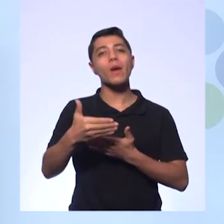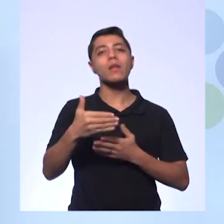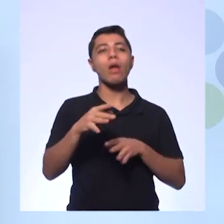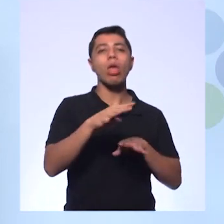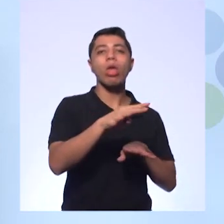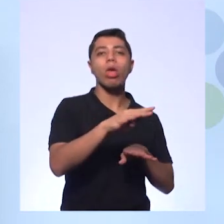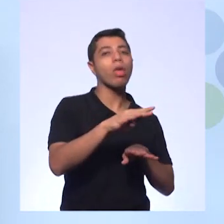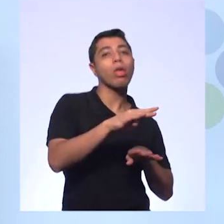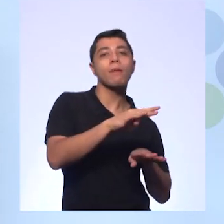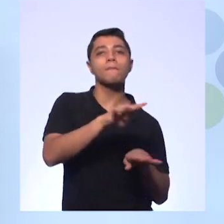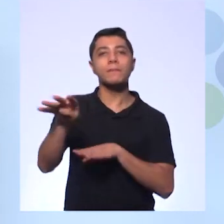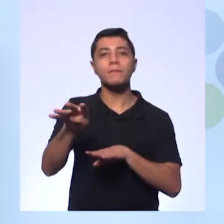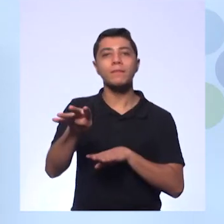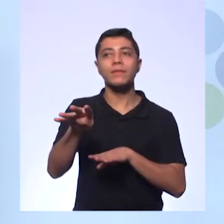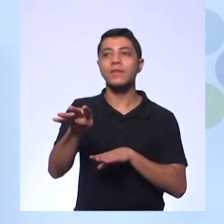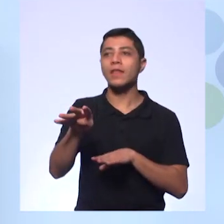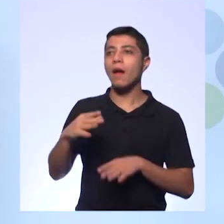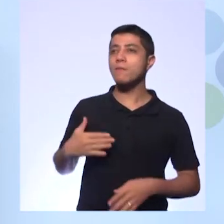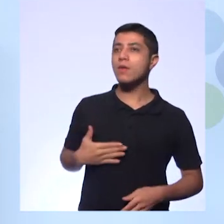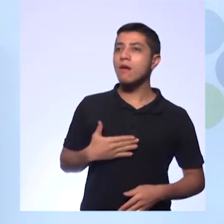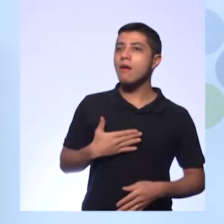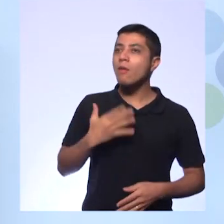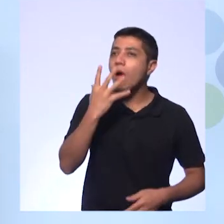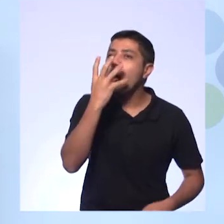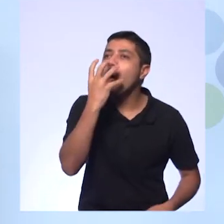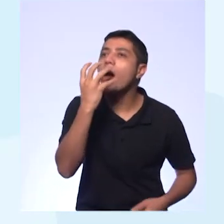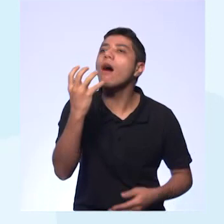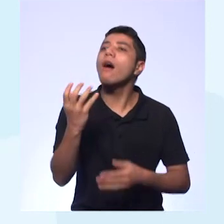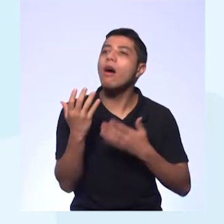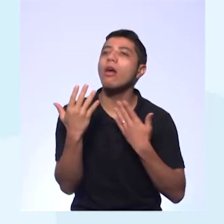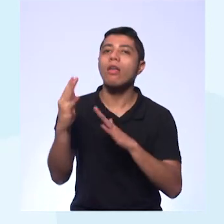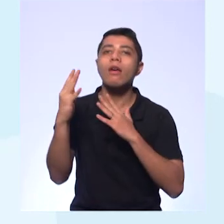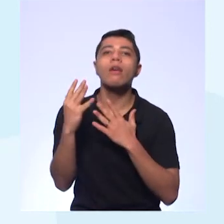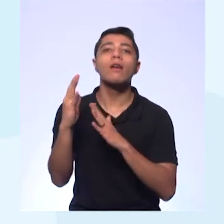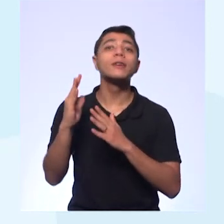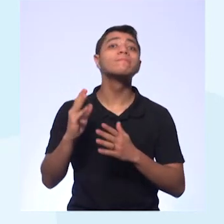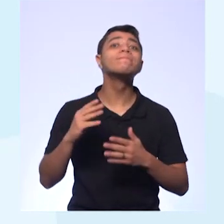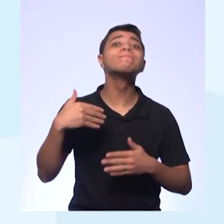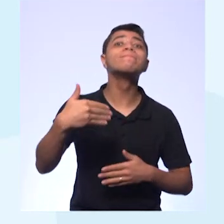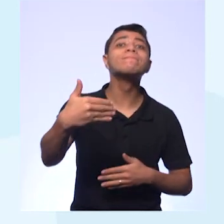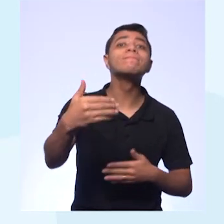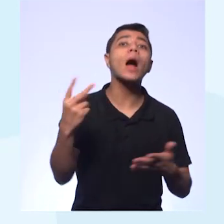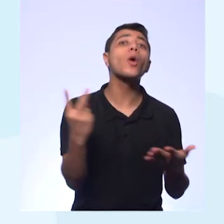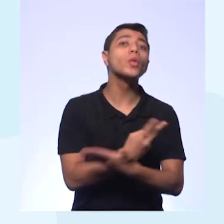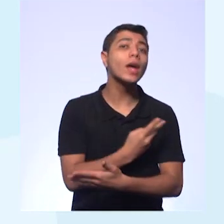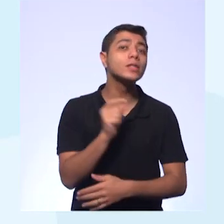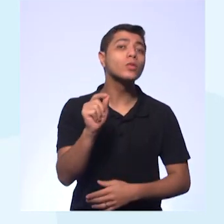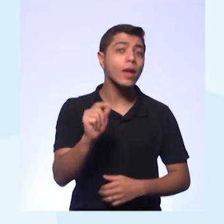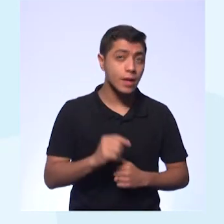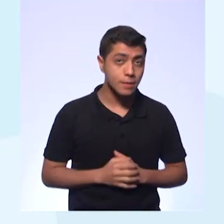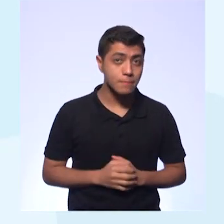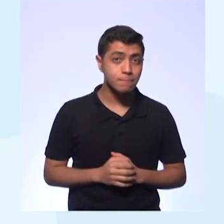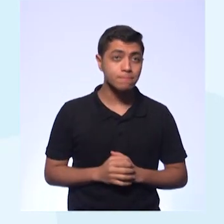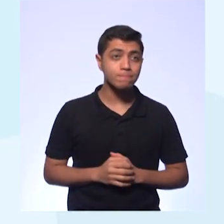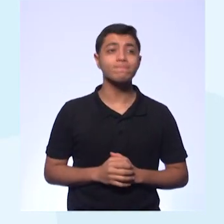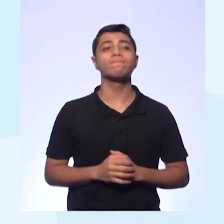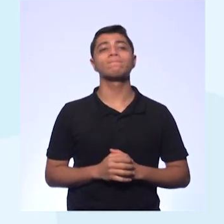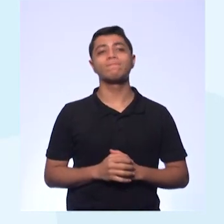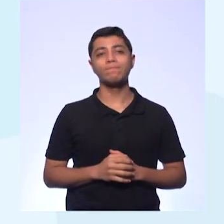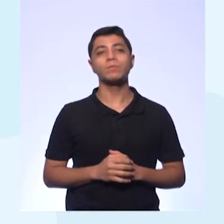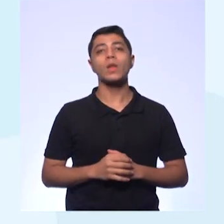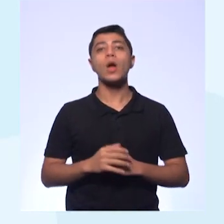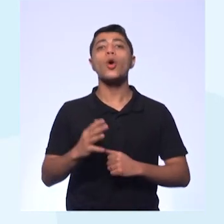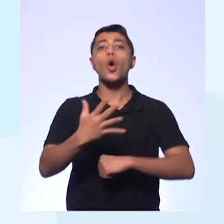jacobinos, adivinha o que acontece? Vamos voltar lá na tela. Olha ali no cantinho. Golpe do 9 Termidor, tá?